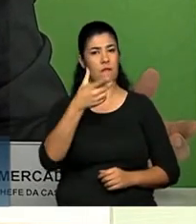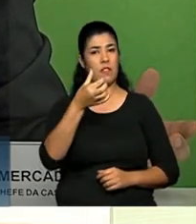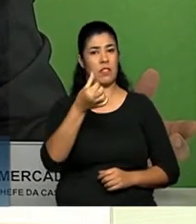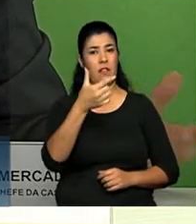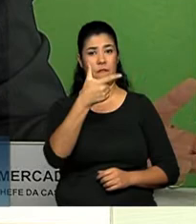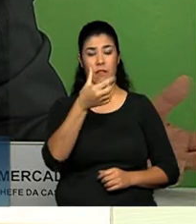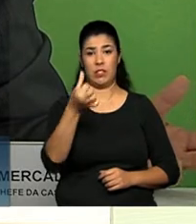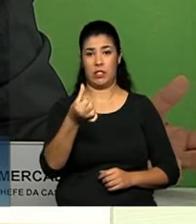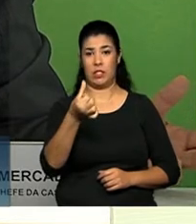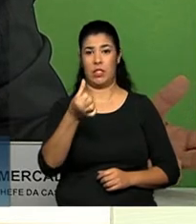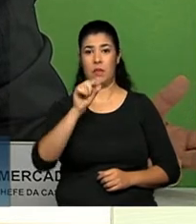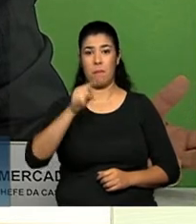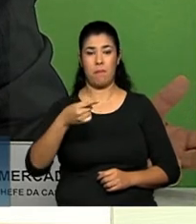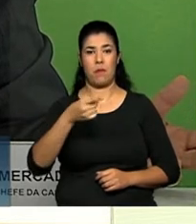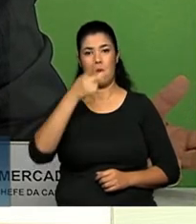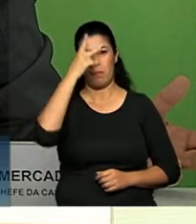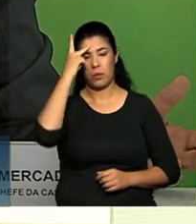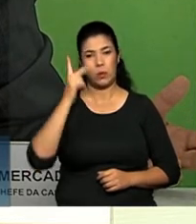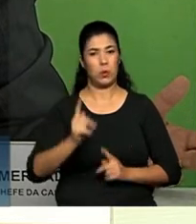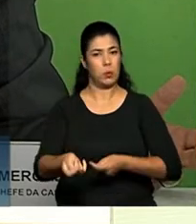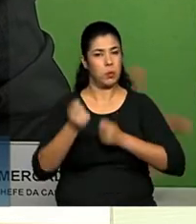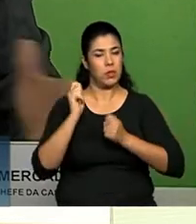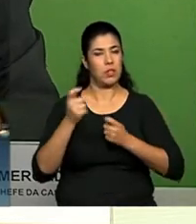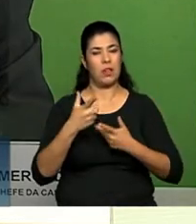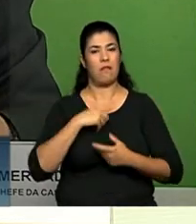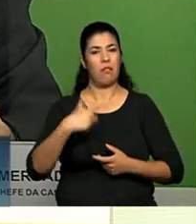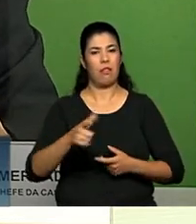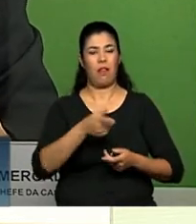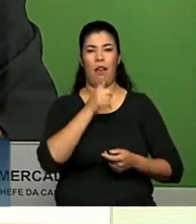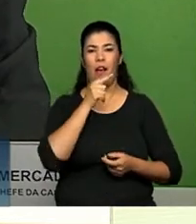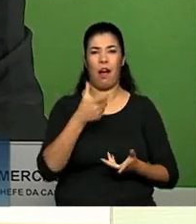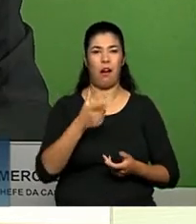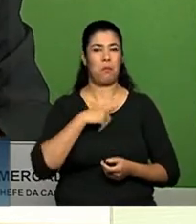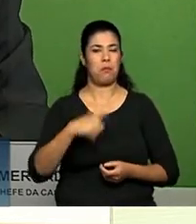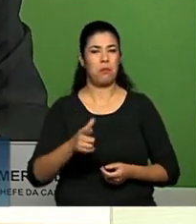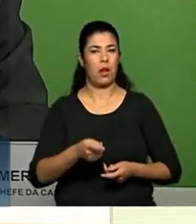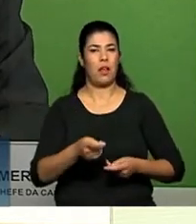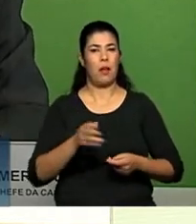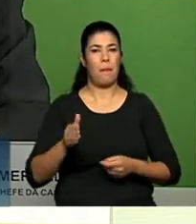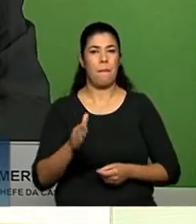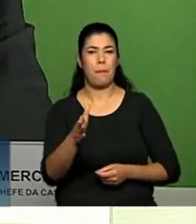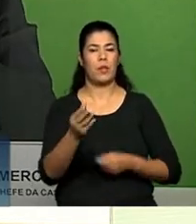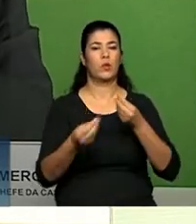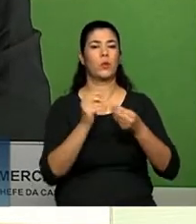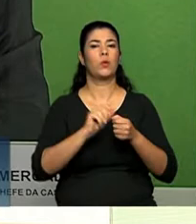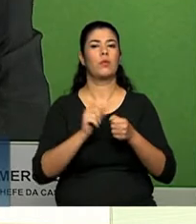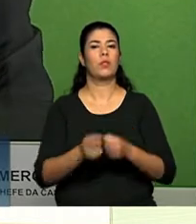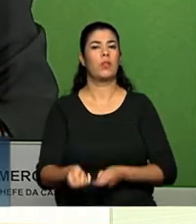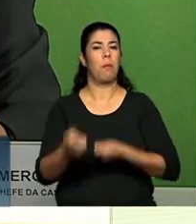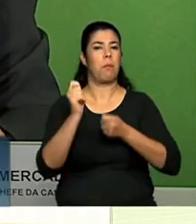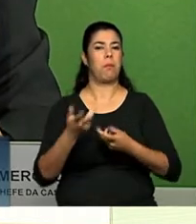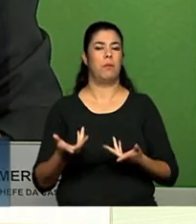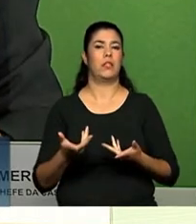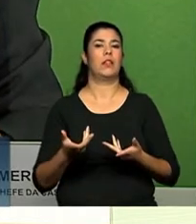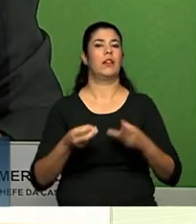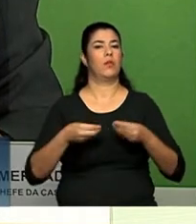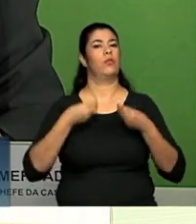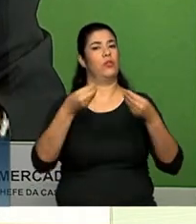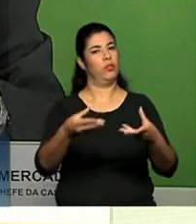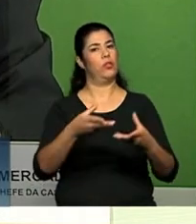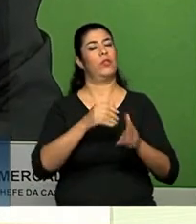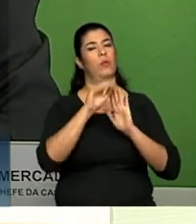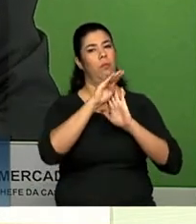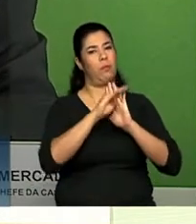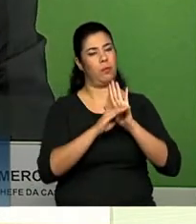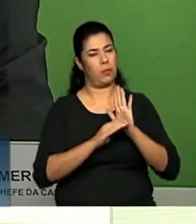água, muito menos peixe. Então, é uma correção indispensável. Nós queremos um cadastro como é o cadastro do Bolsa